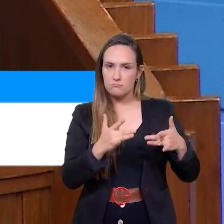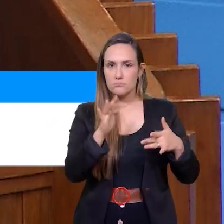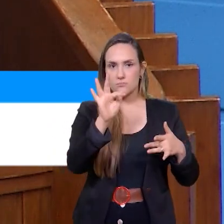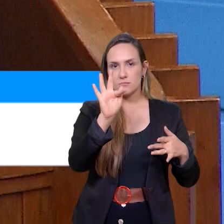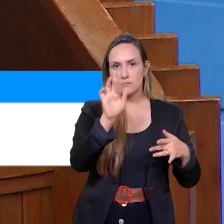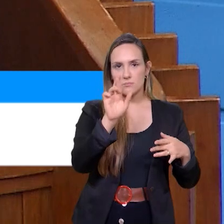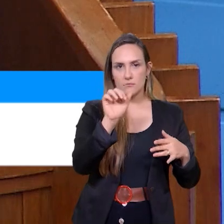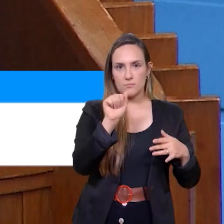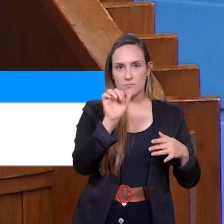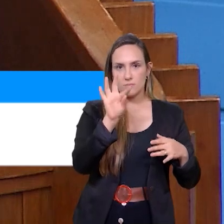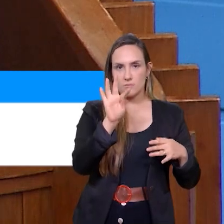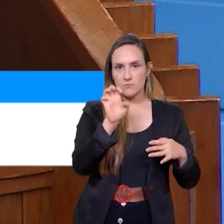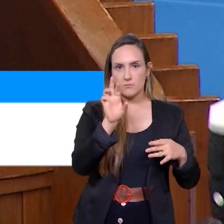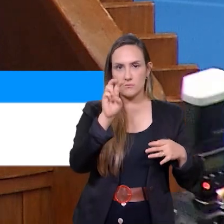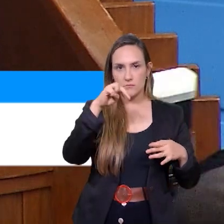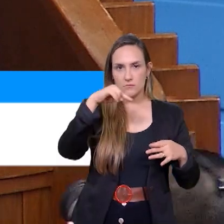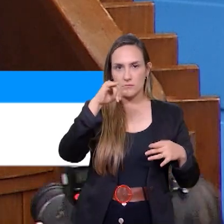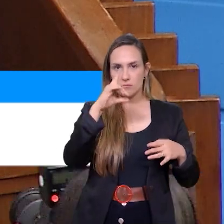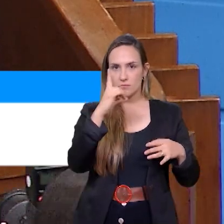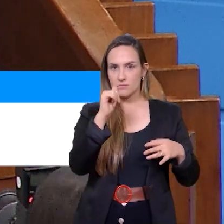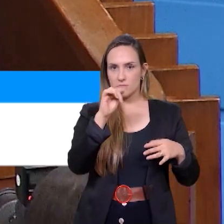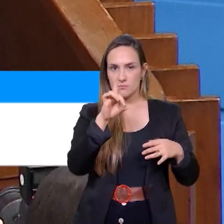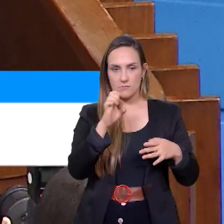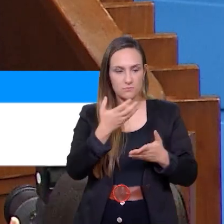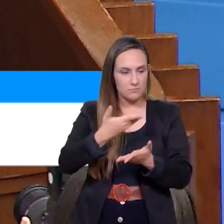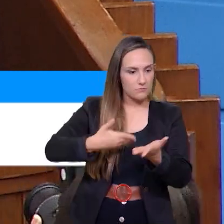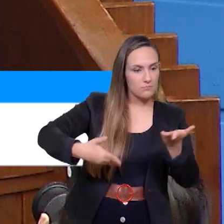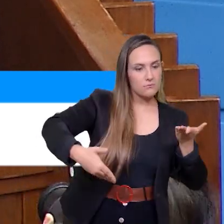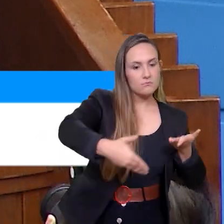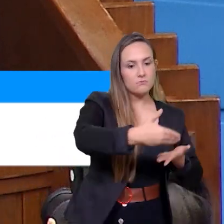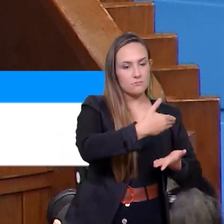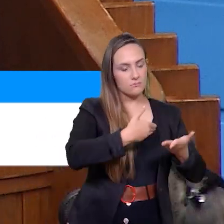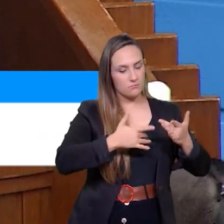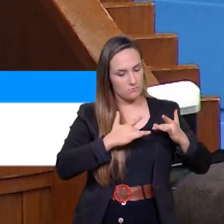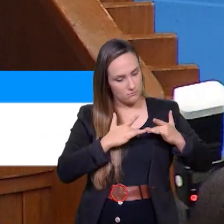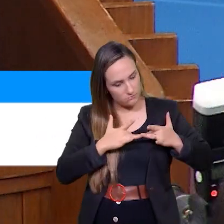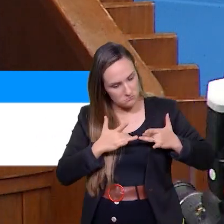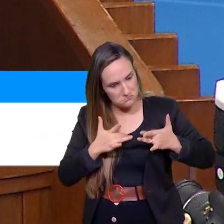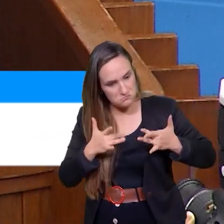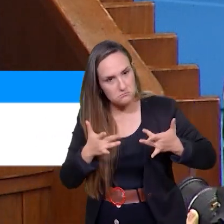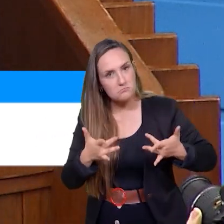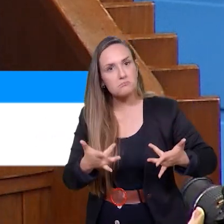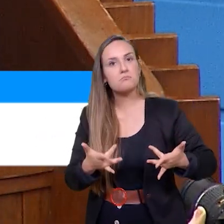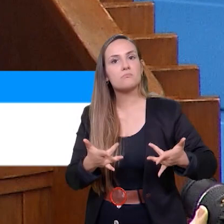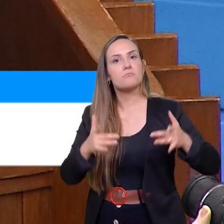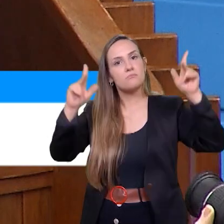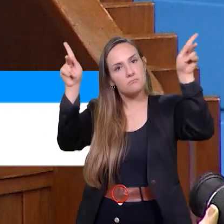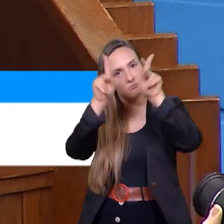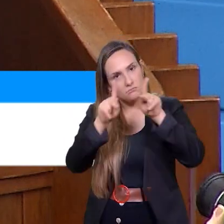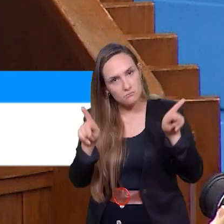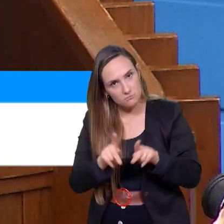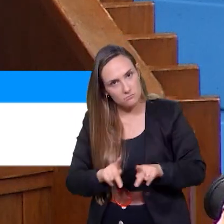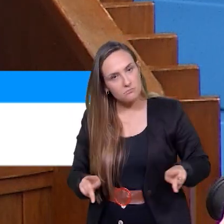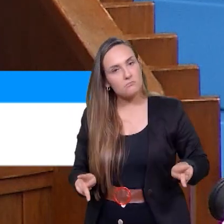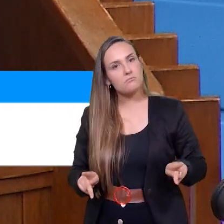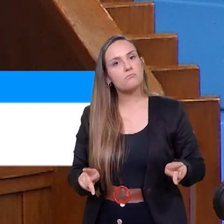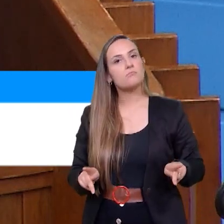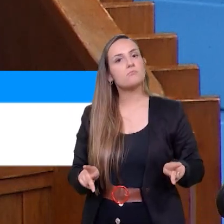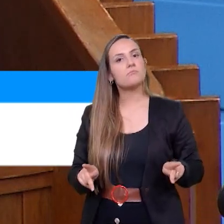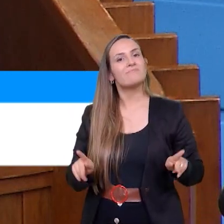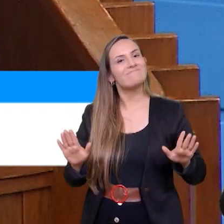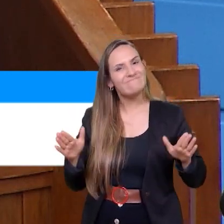eleições nacionais, o projeto vencedor foi o projeto